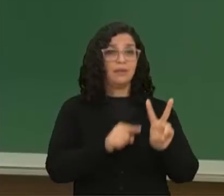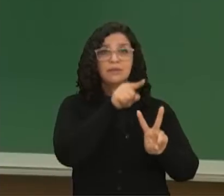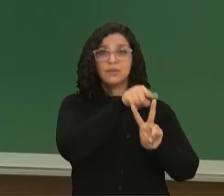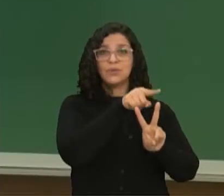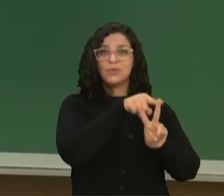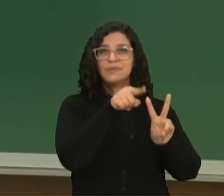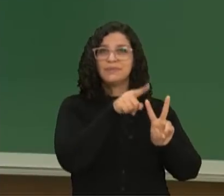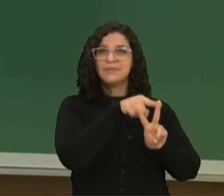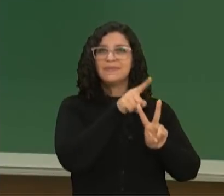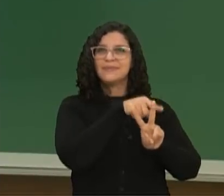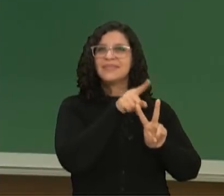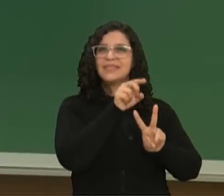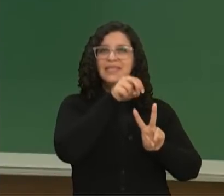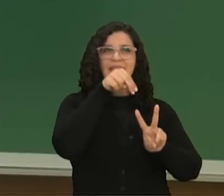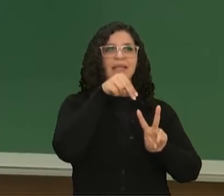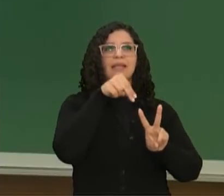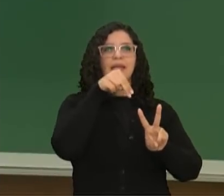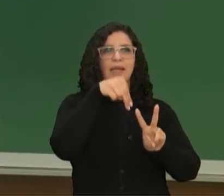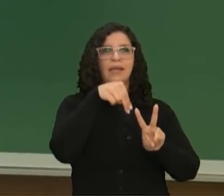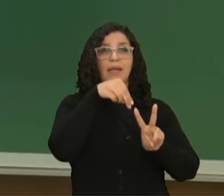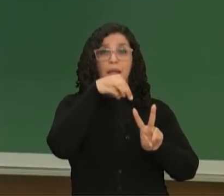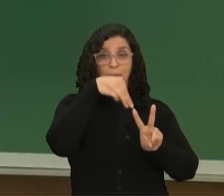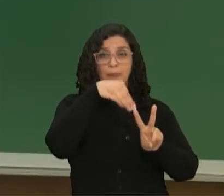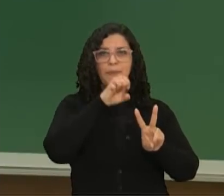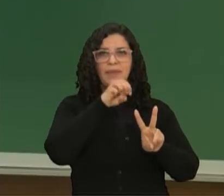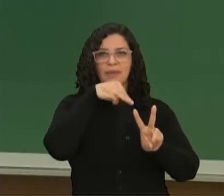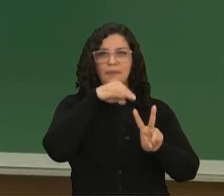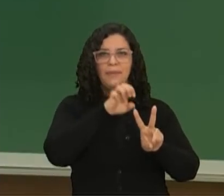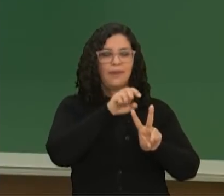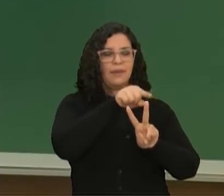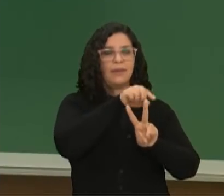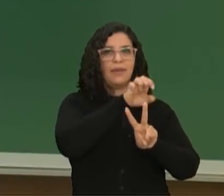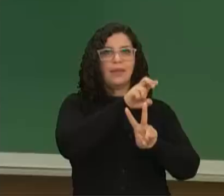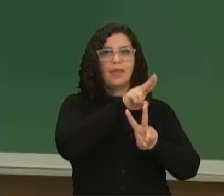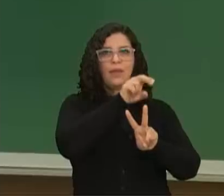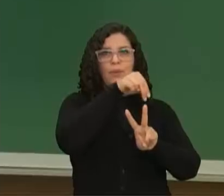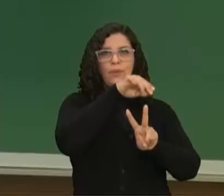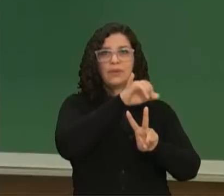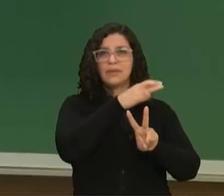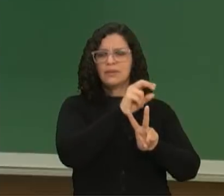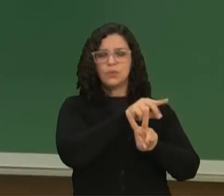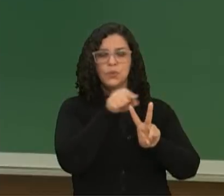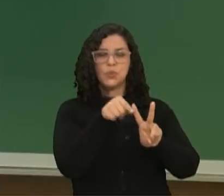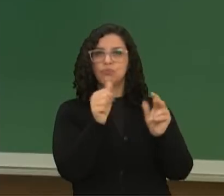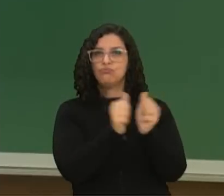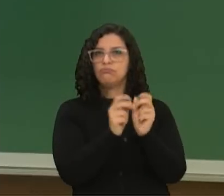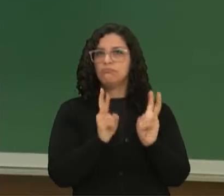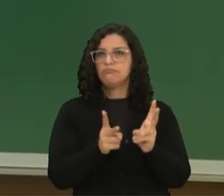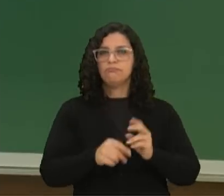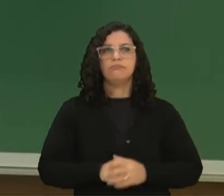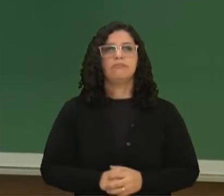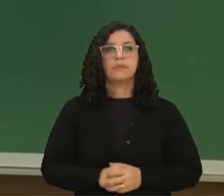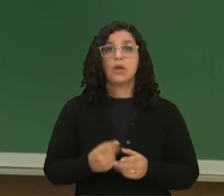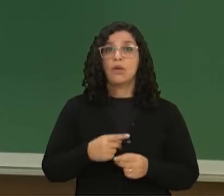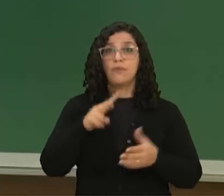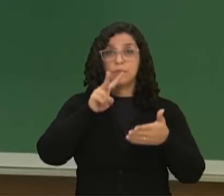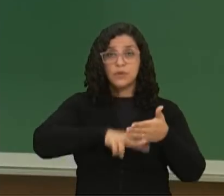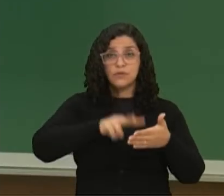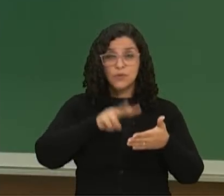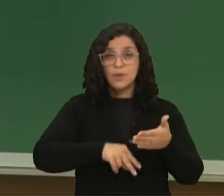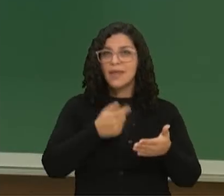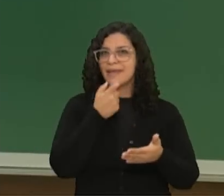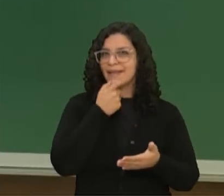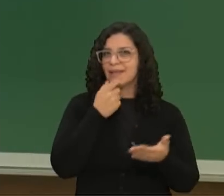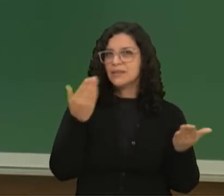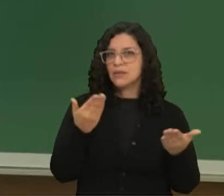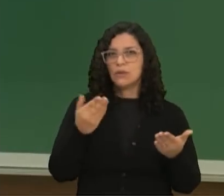desenho muito simples e fácil da gente conseguir perceber as expressões ali deles. Vamos fazer a leitura dessa